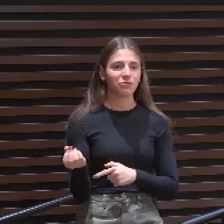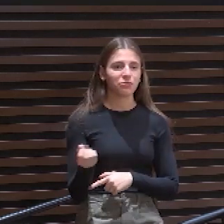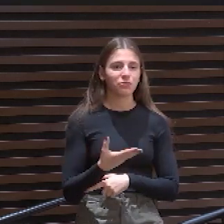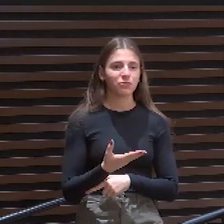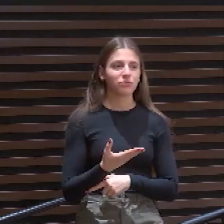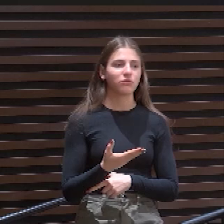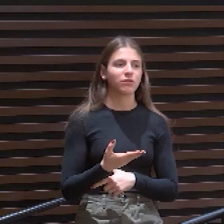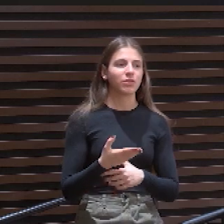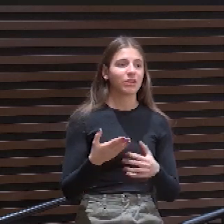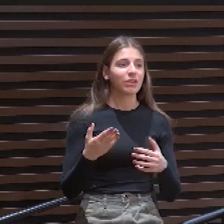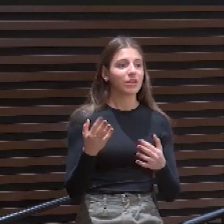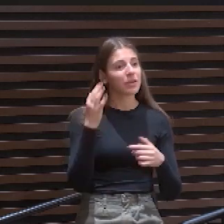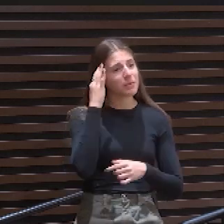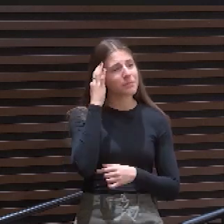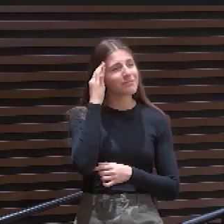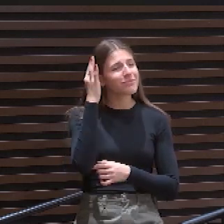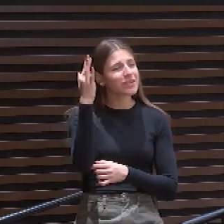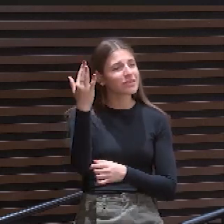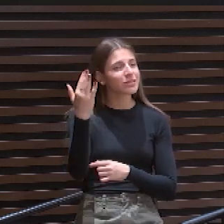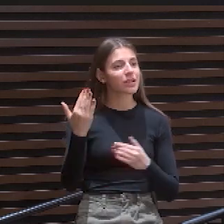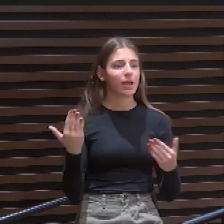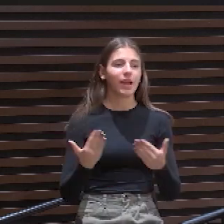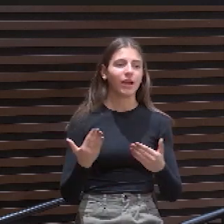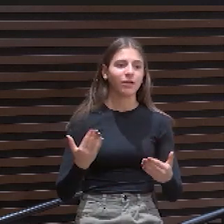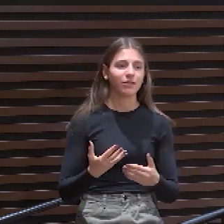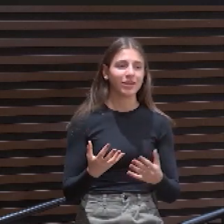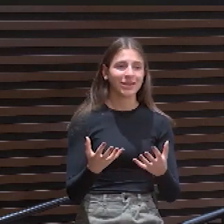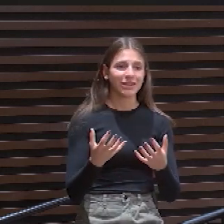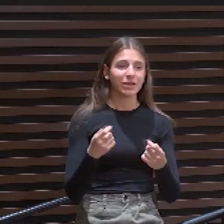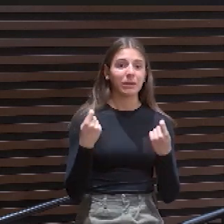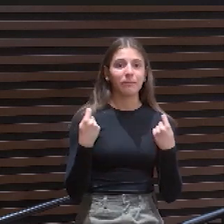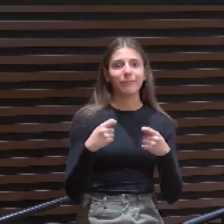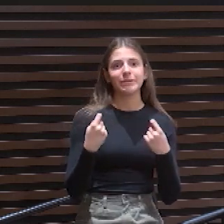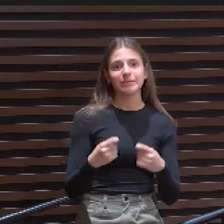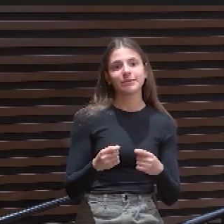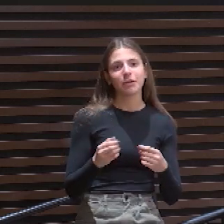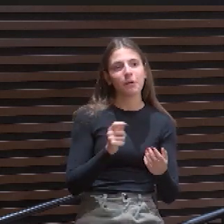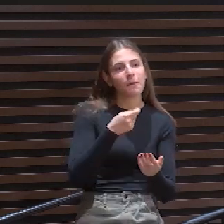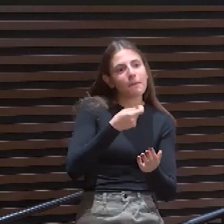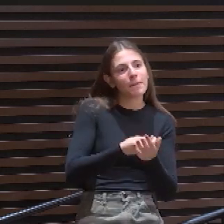imagina, agora deu que ele tem que comprar uma casa no condomínio.